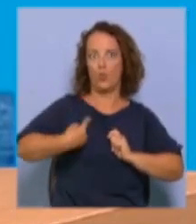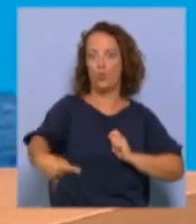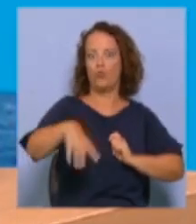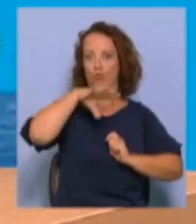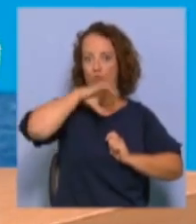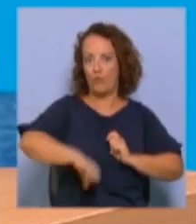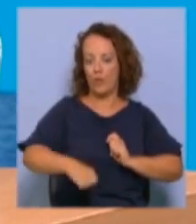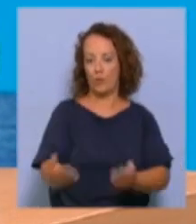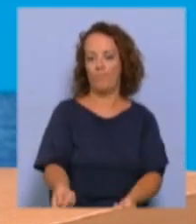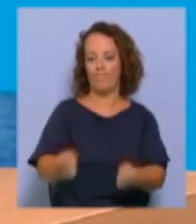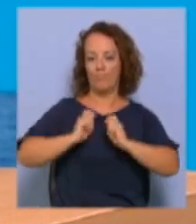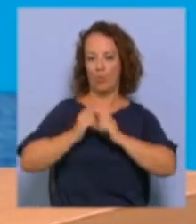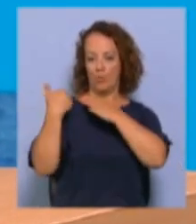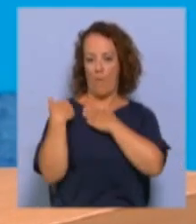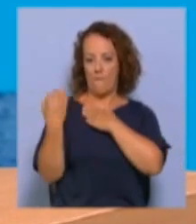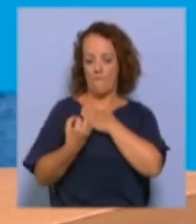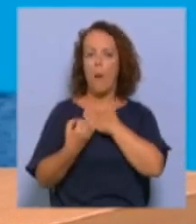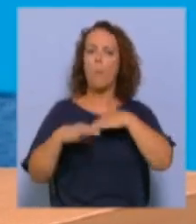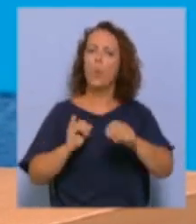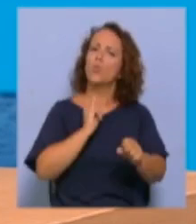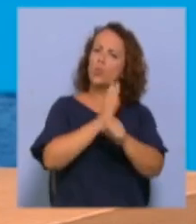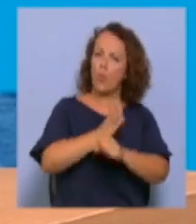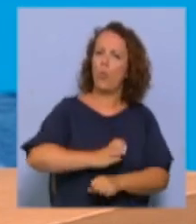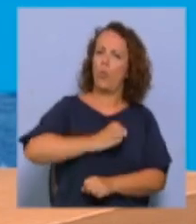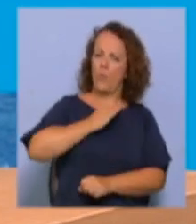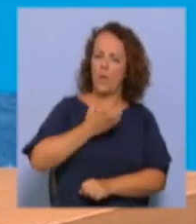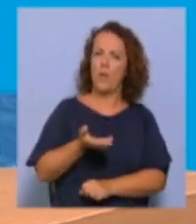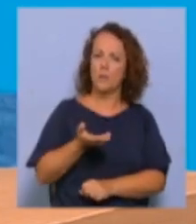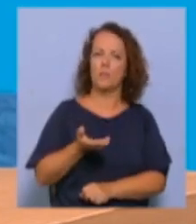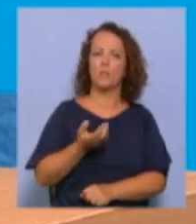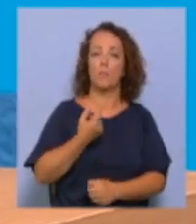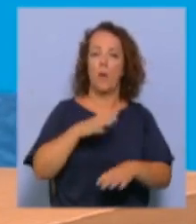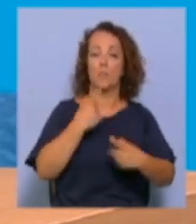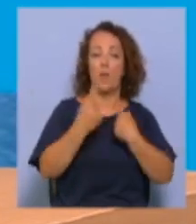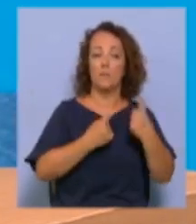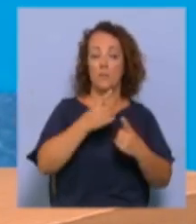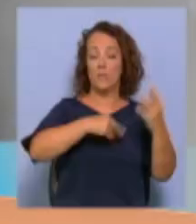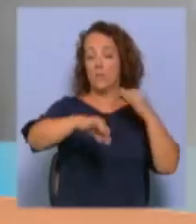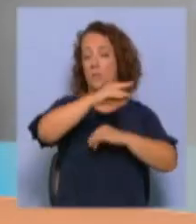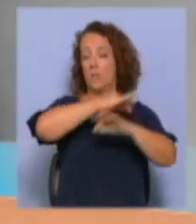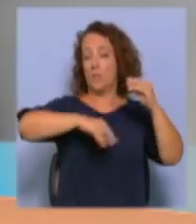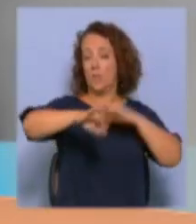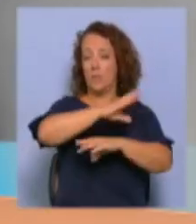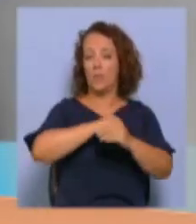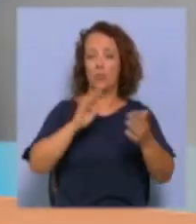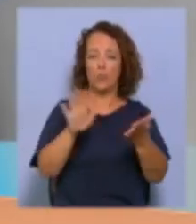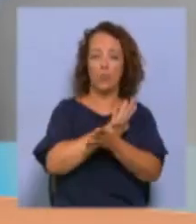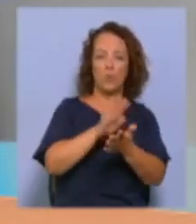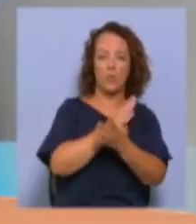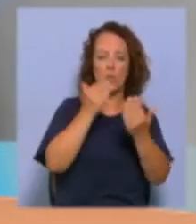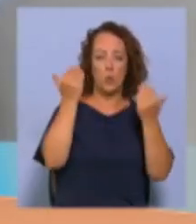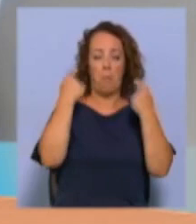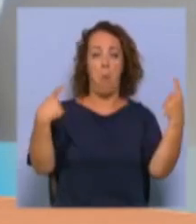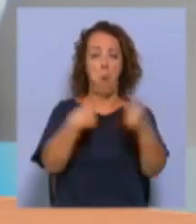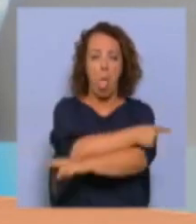mas em todas as outras confianças associadas, que ademais com tanto ruído às vezes à volta e com tantas notícias cruzadas e com